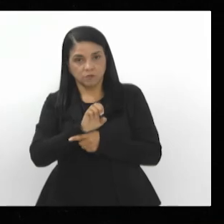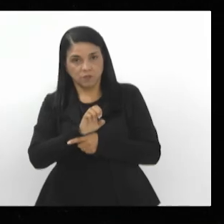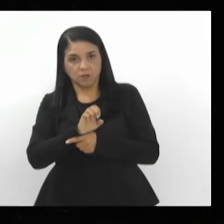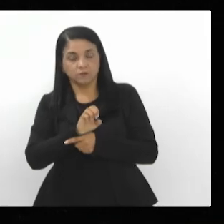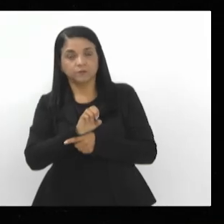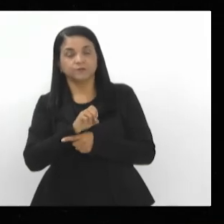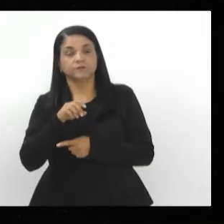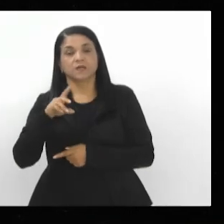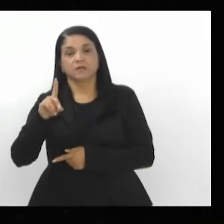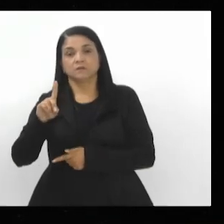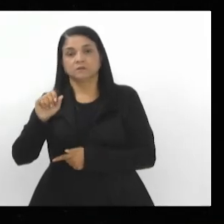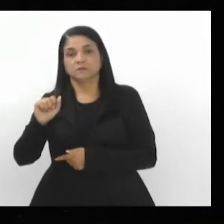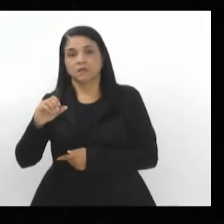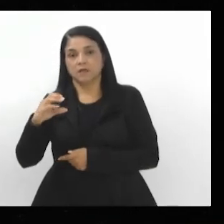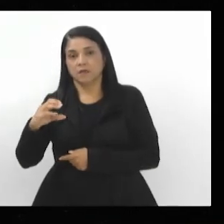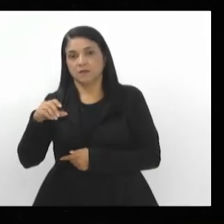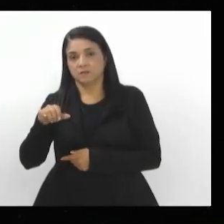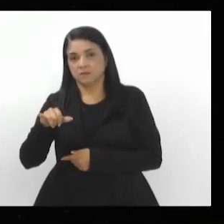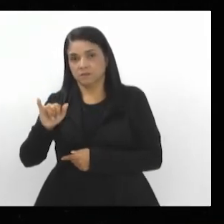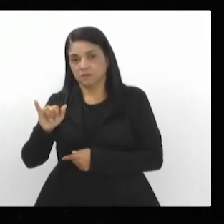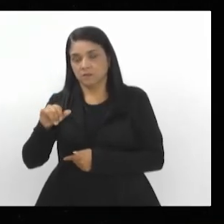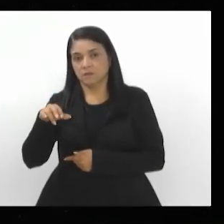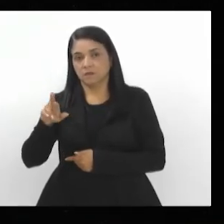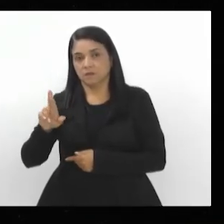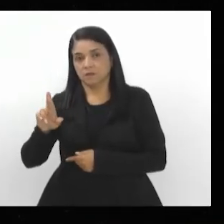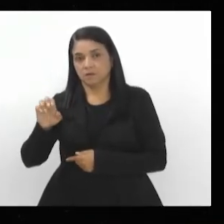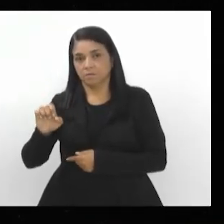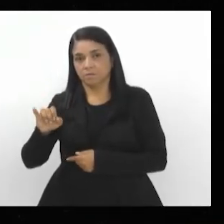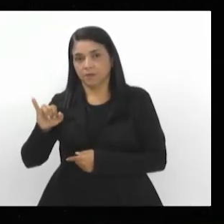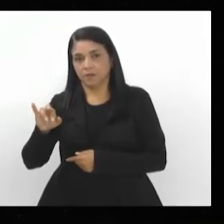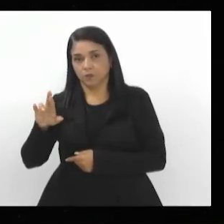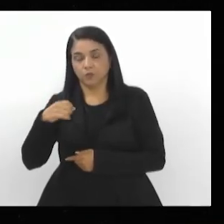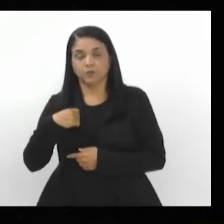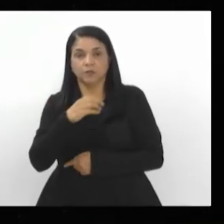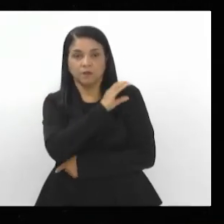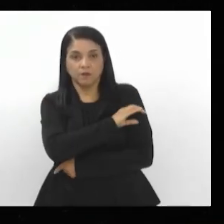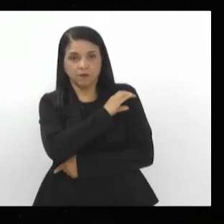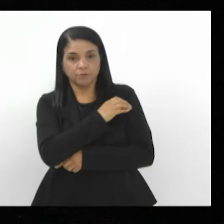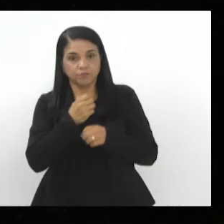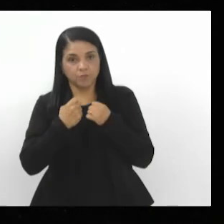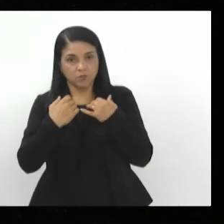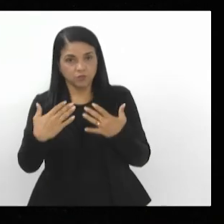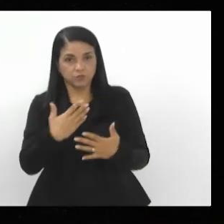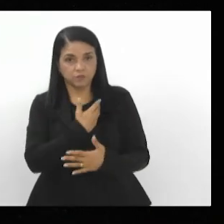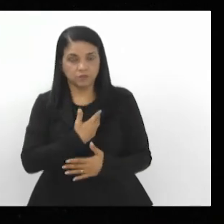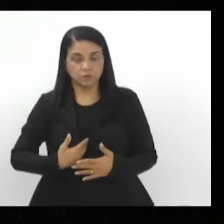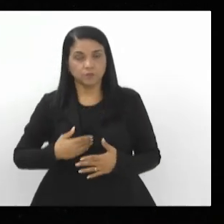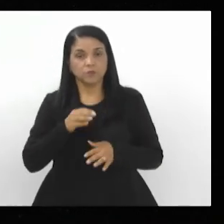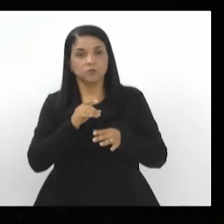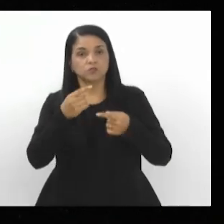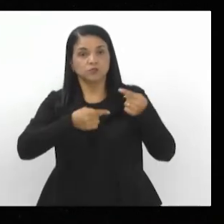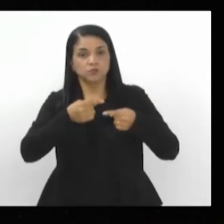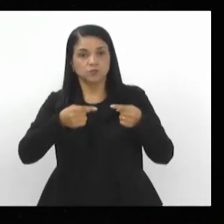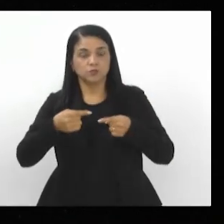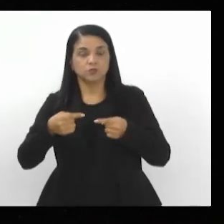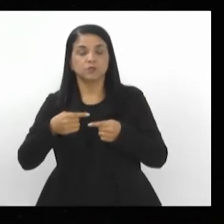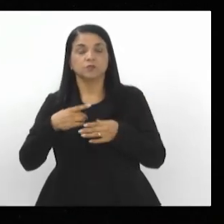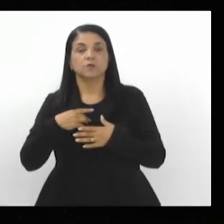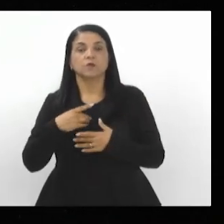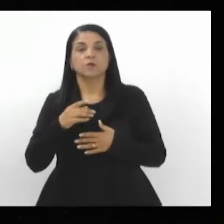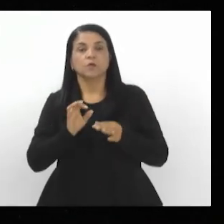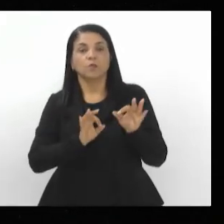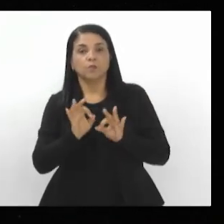Darcy Ribeiro, de Campos do Goytacazes, uma audiência pública para discutir o plano de cargos e vencimentos